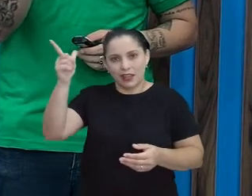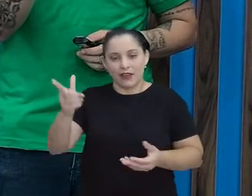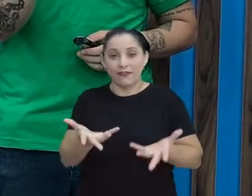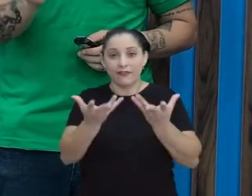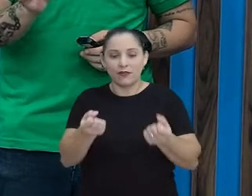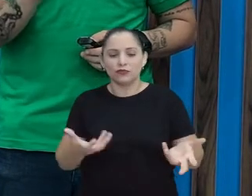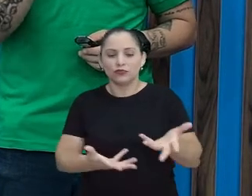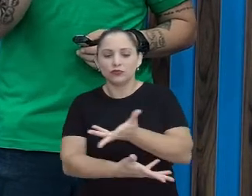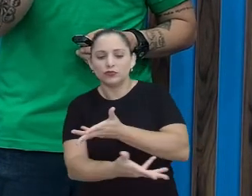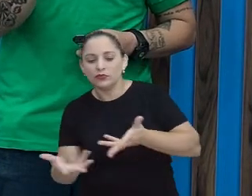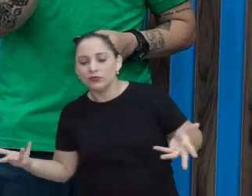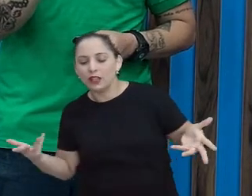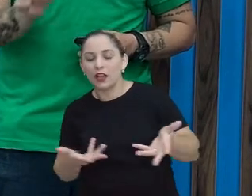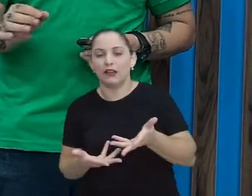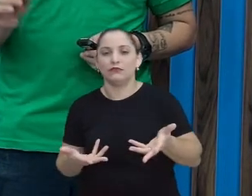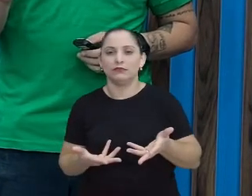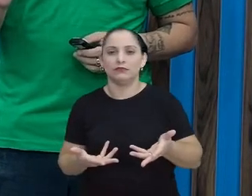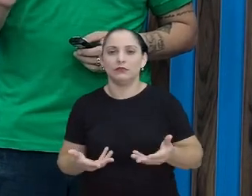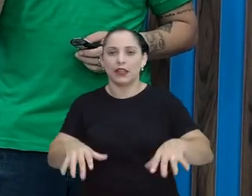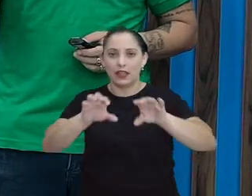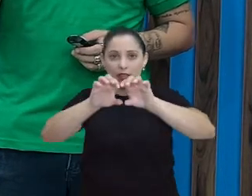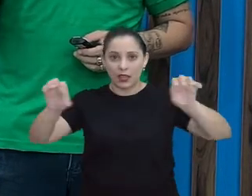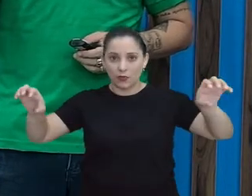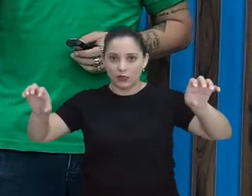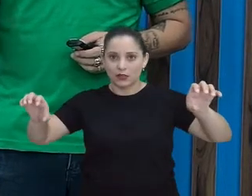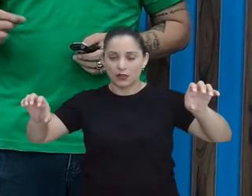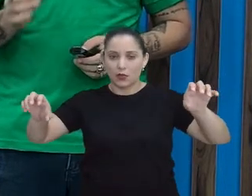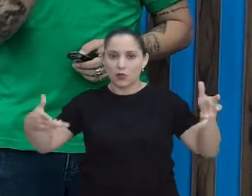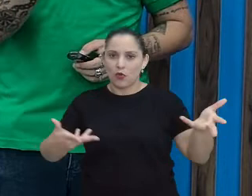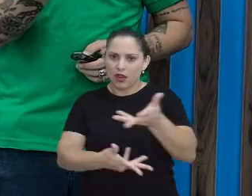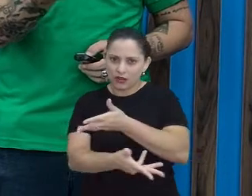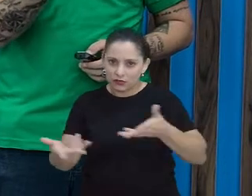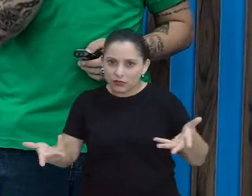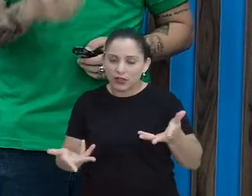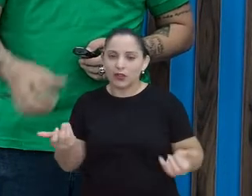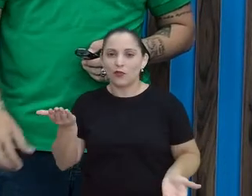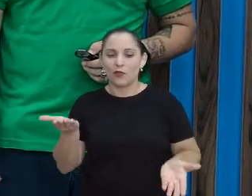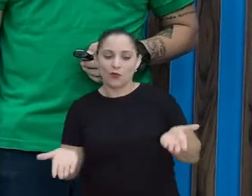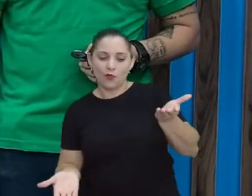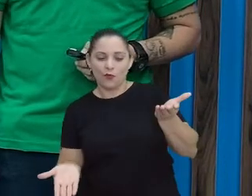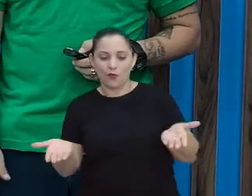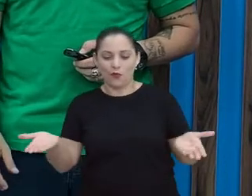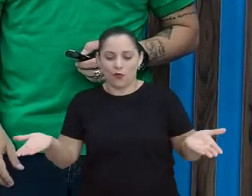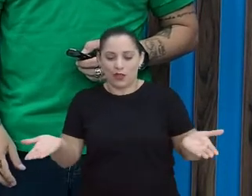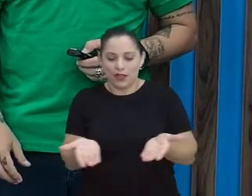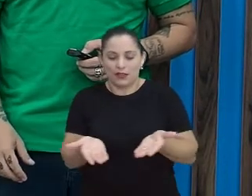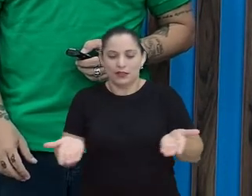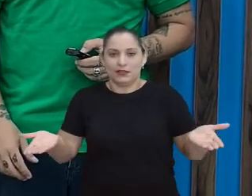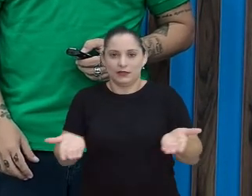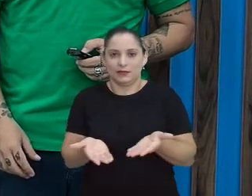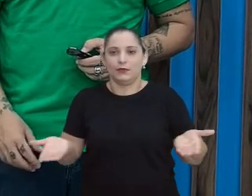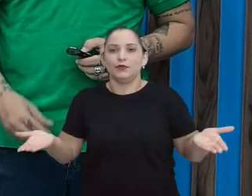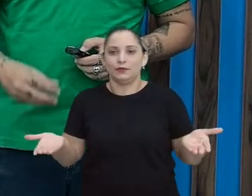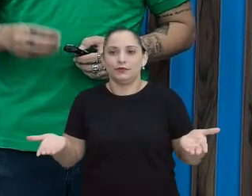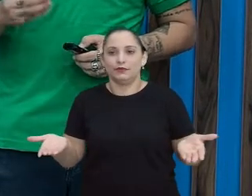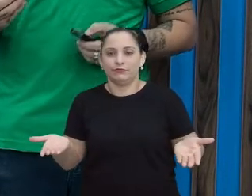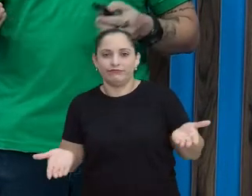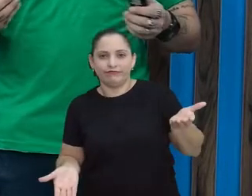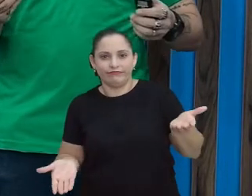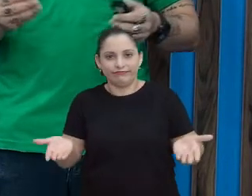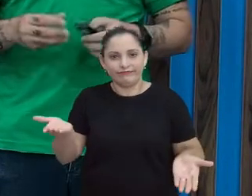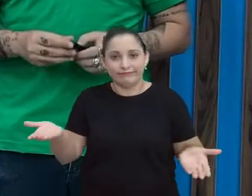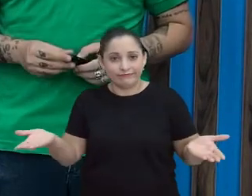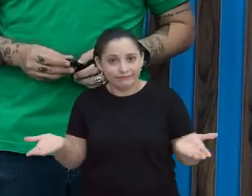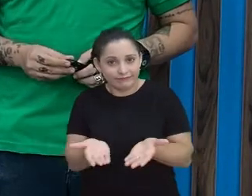a ideia de uma equação a um equilíbrio. Você tem até o comecinho aí da palavra, equilíbrio e